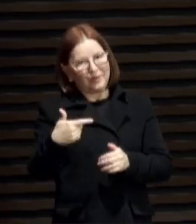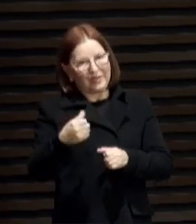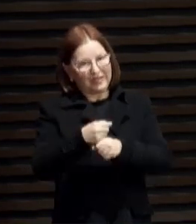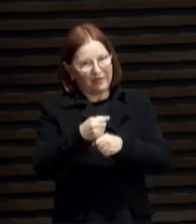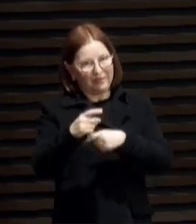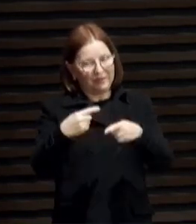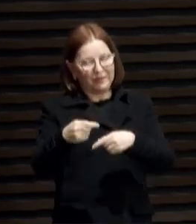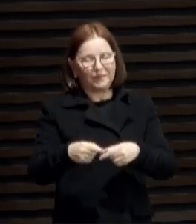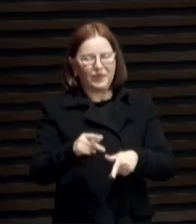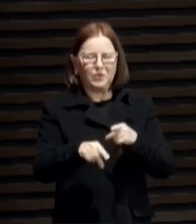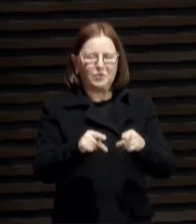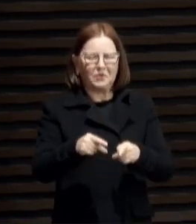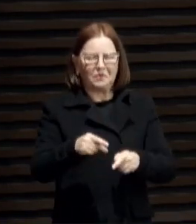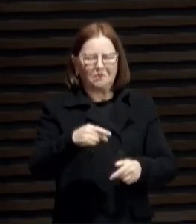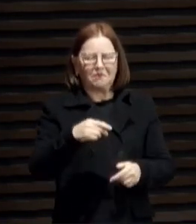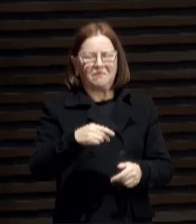O povo estava desanimado.